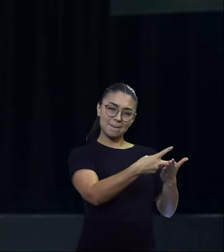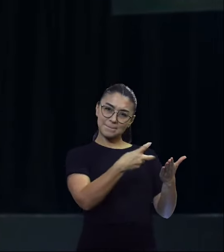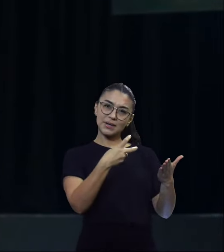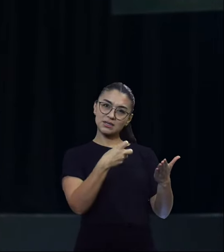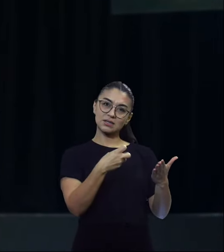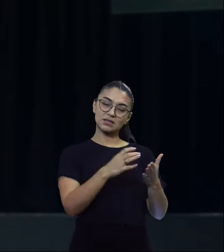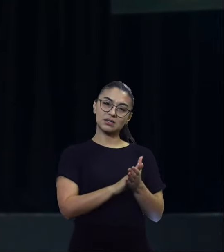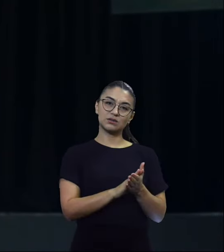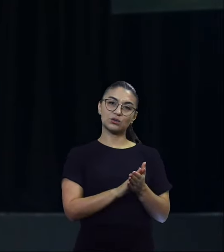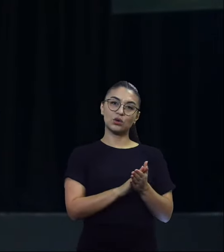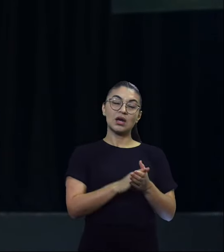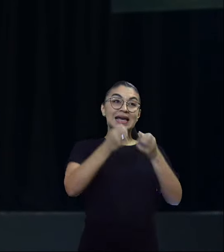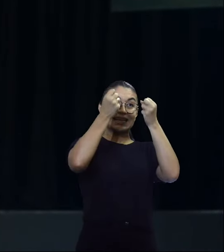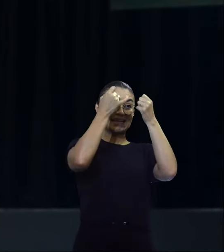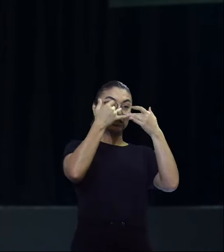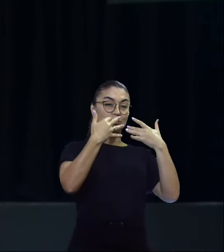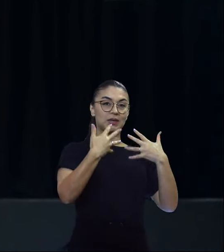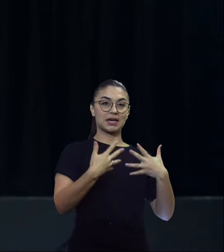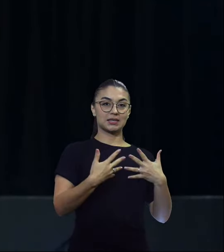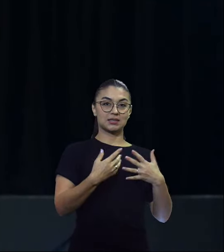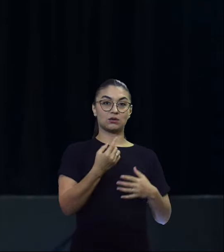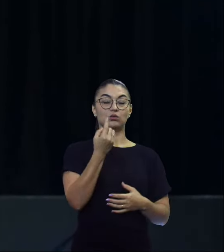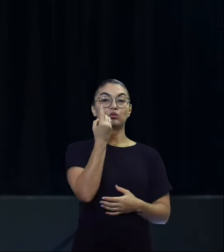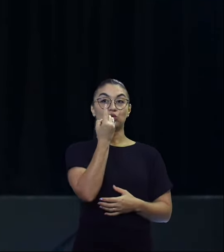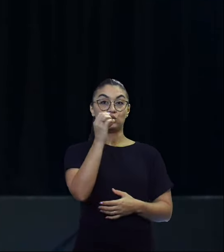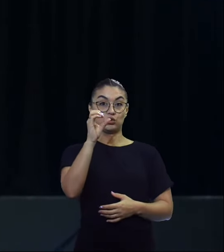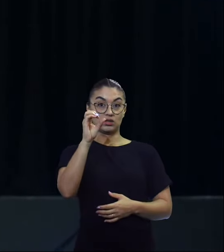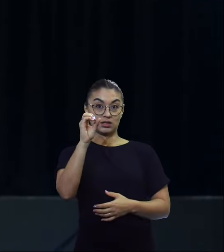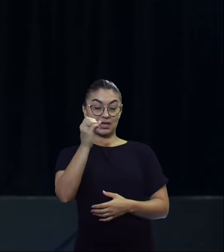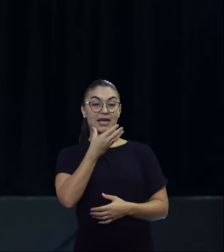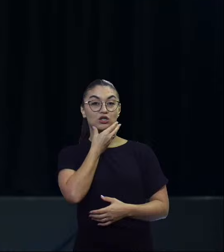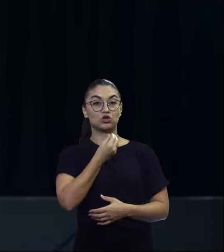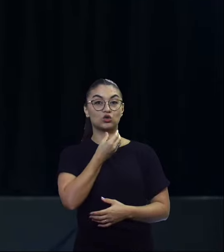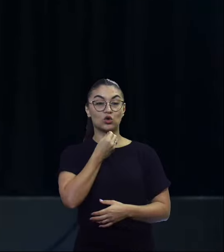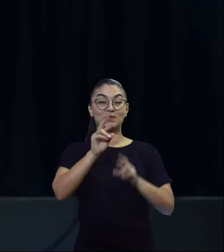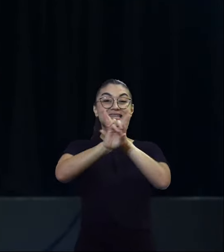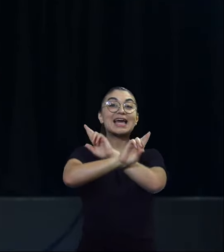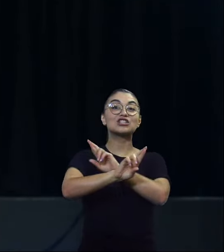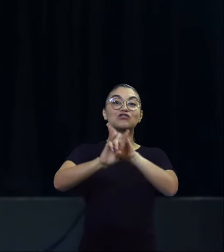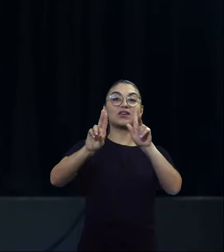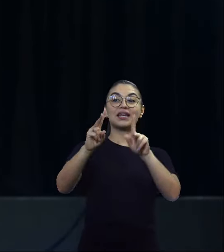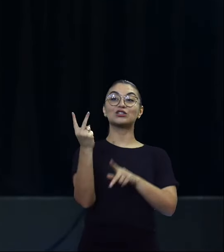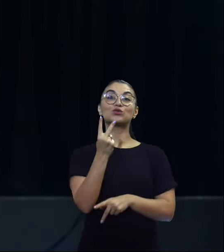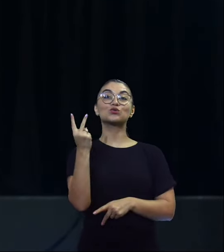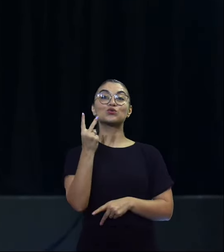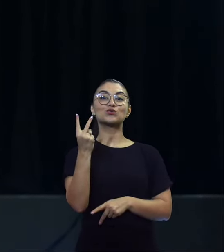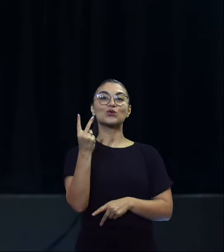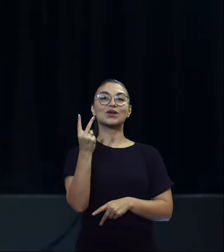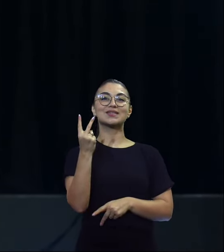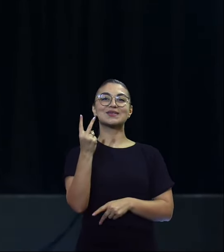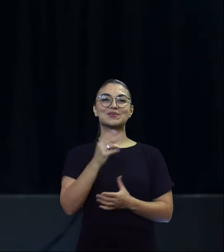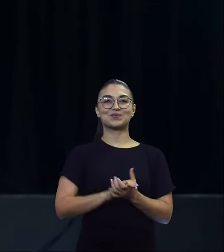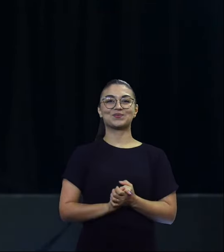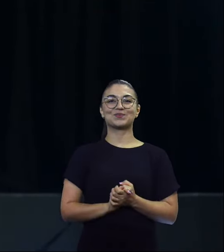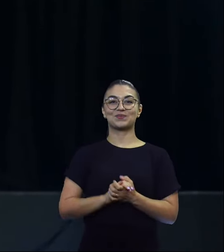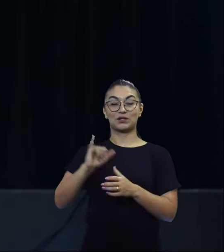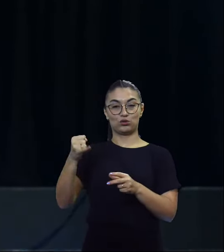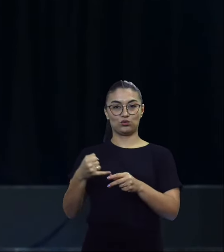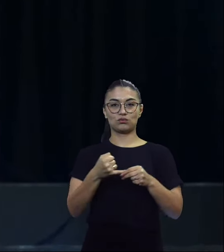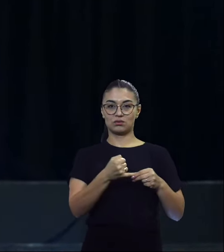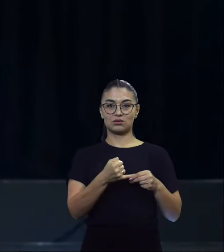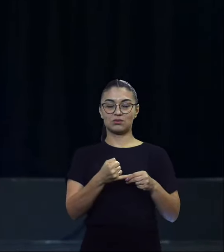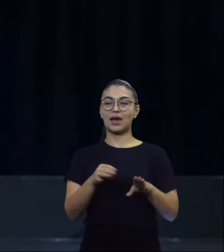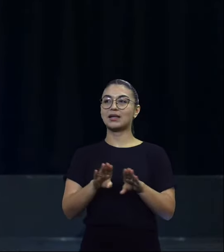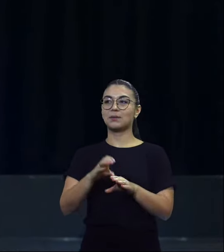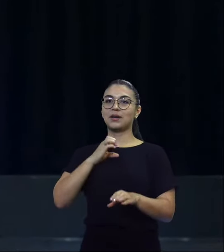dos 2 é completamente diferente. E quando eu vou ler a Bíblia, eu fico tentando fazer perguntas para o texto, imaginar um pouquinho como